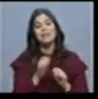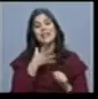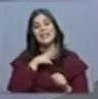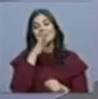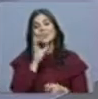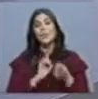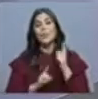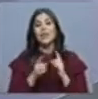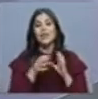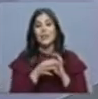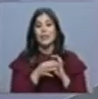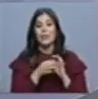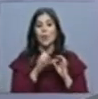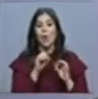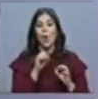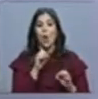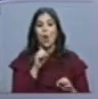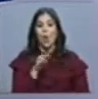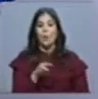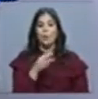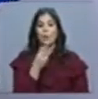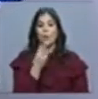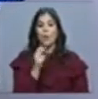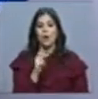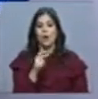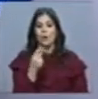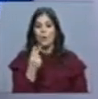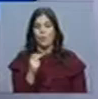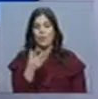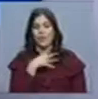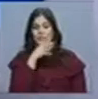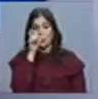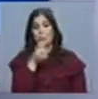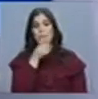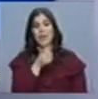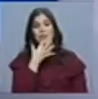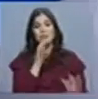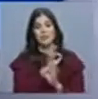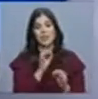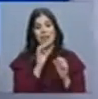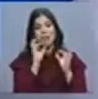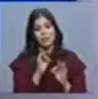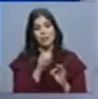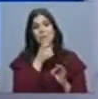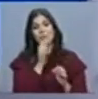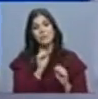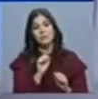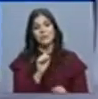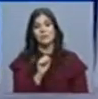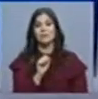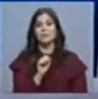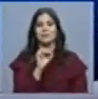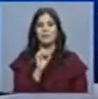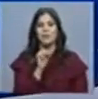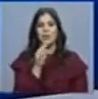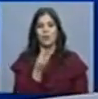sobre Oumuamua today? Em primeiro lugar, quero dizer que disseste muito bem. De facto, é mesmo assim que se pronuncia Oumuamua, é um